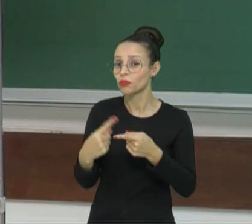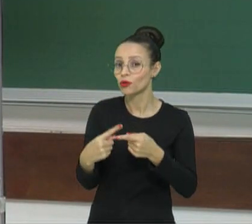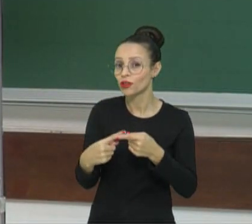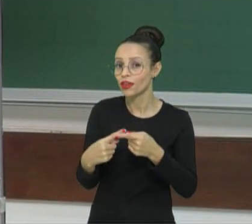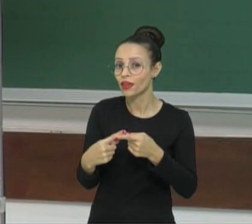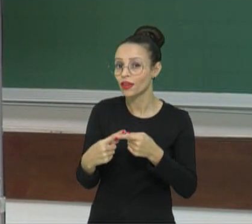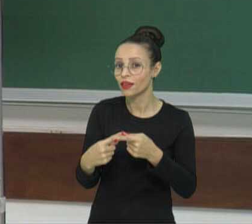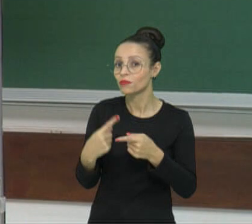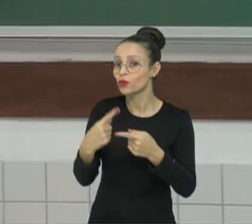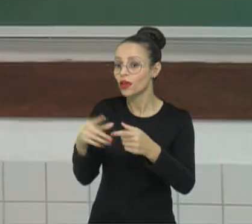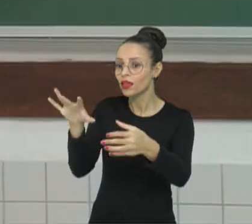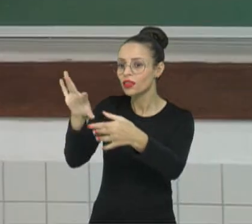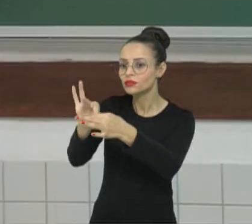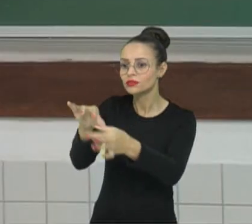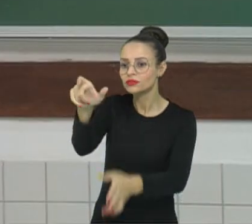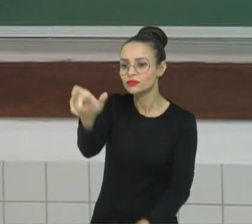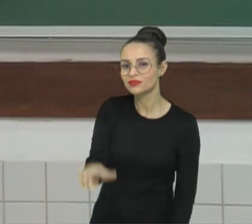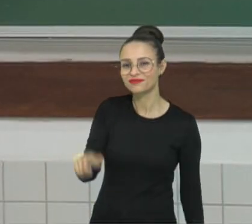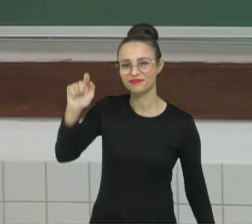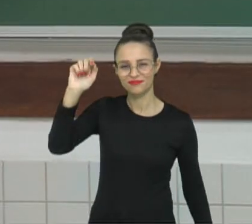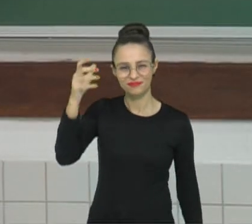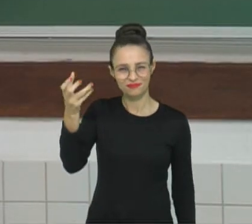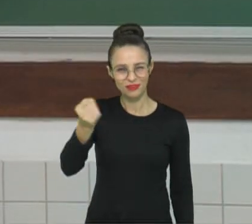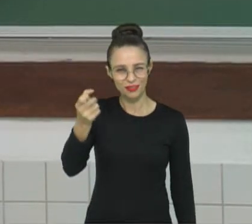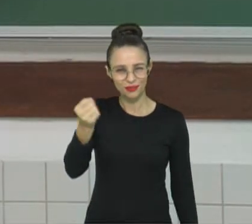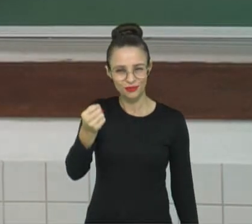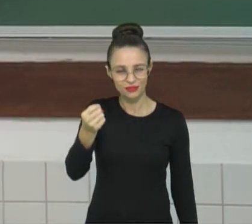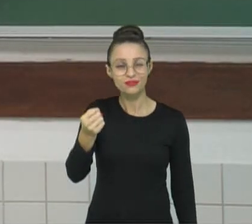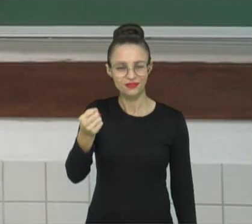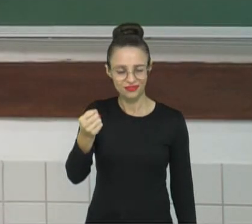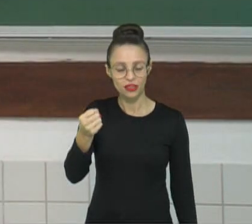é com brancos. Então, ao mesmo